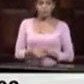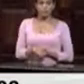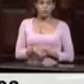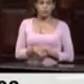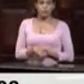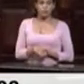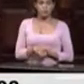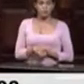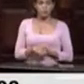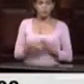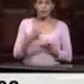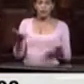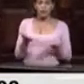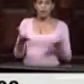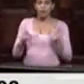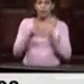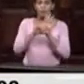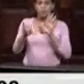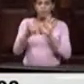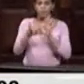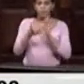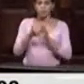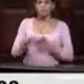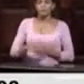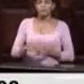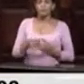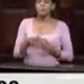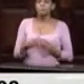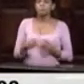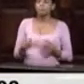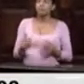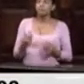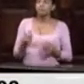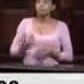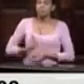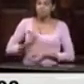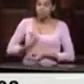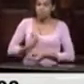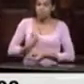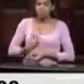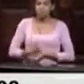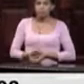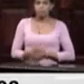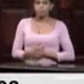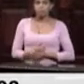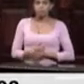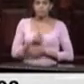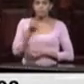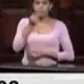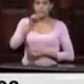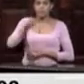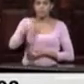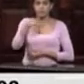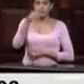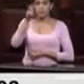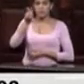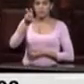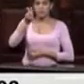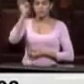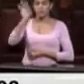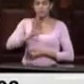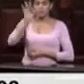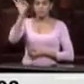e virou lei a possibilidade de 7,5%